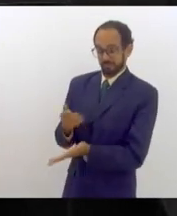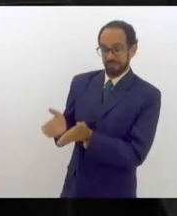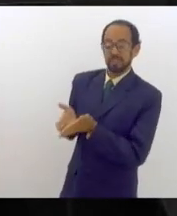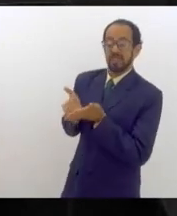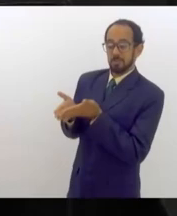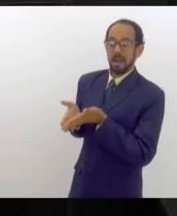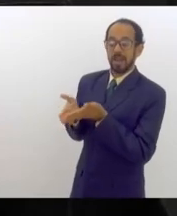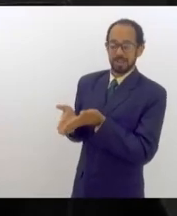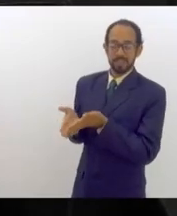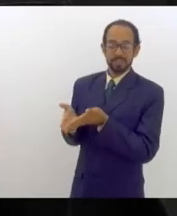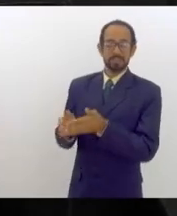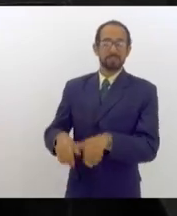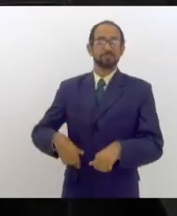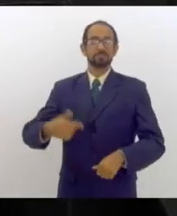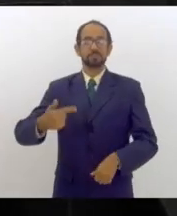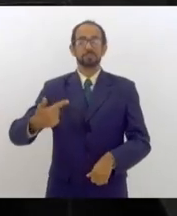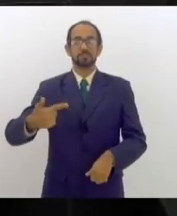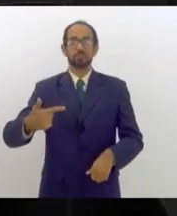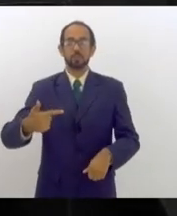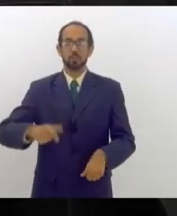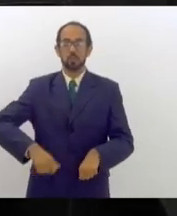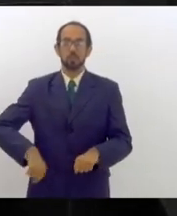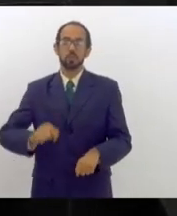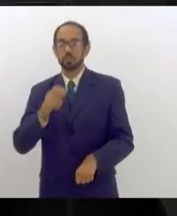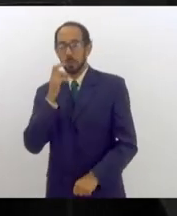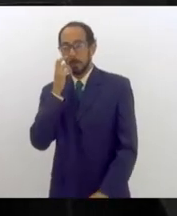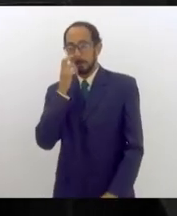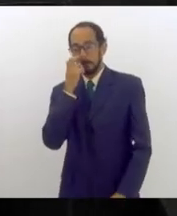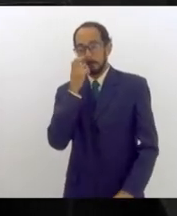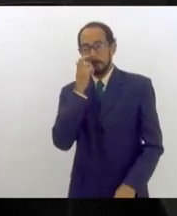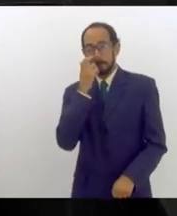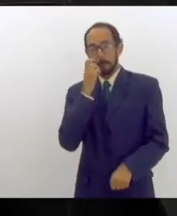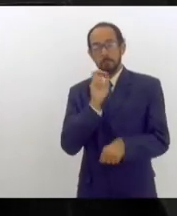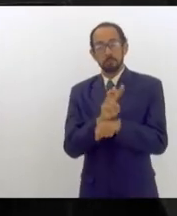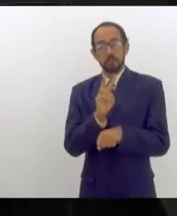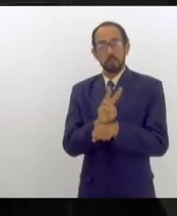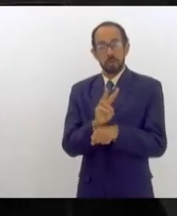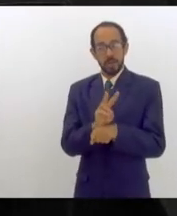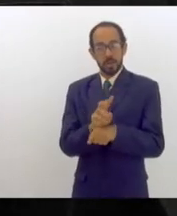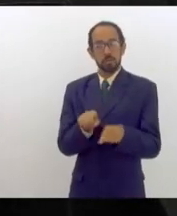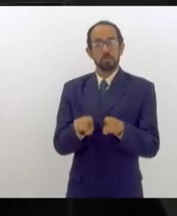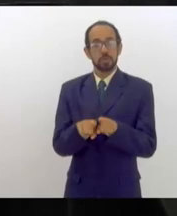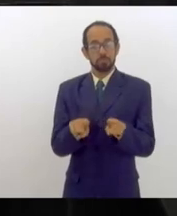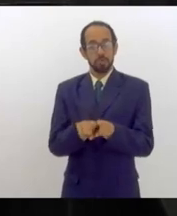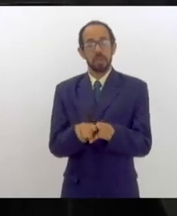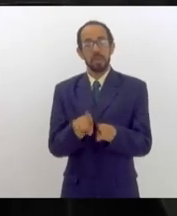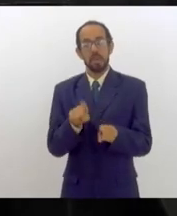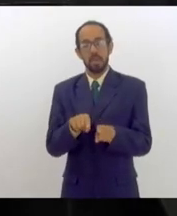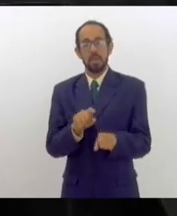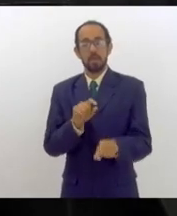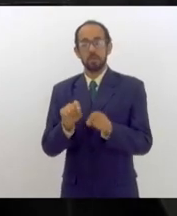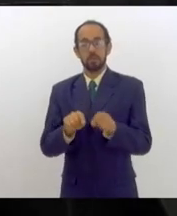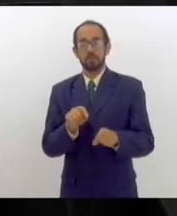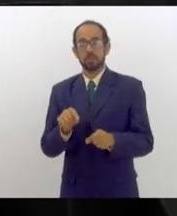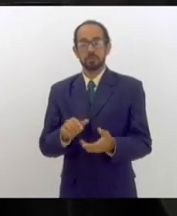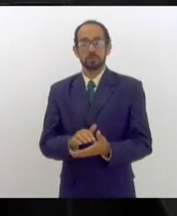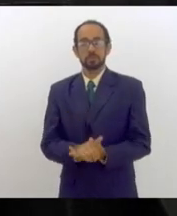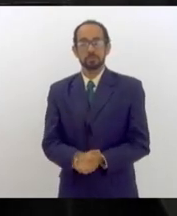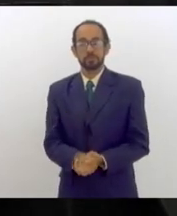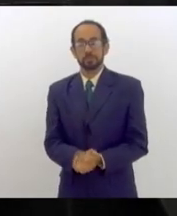e o segundo momentâneamente depois vai mudar de situação é que